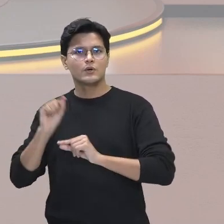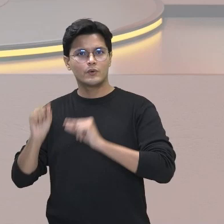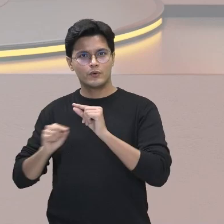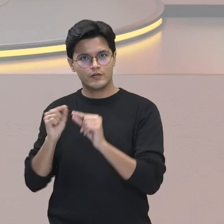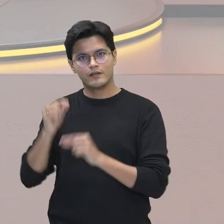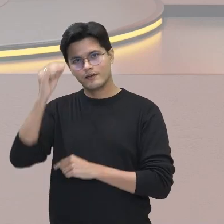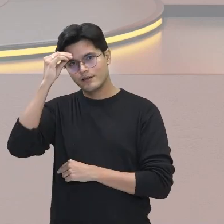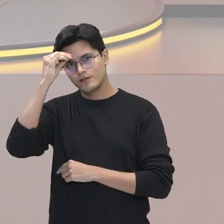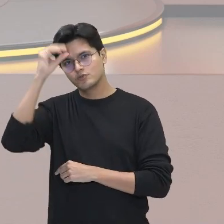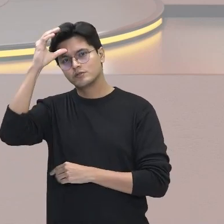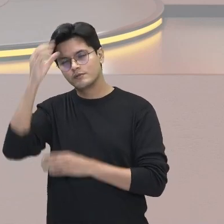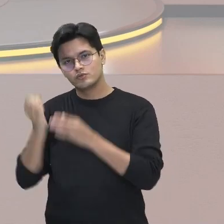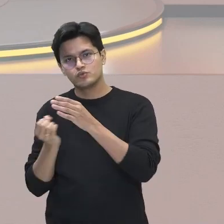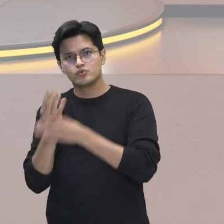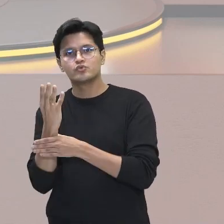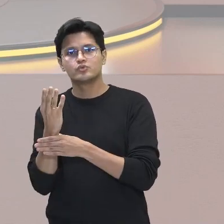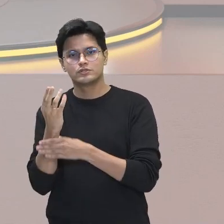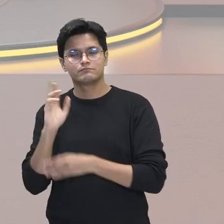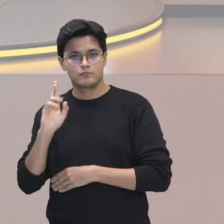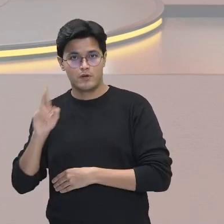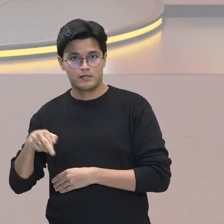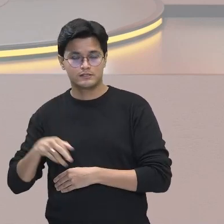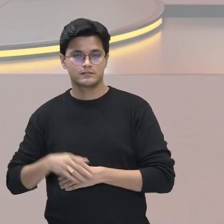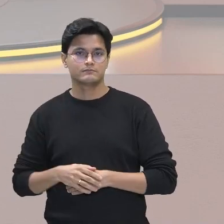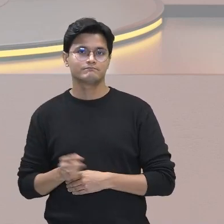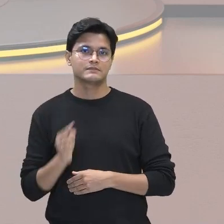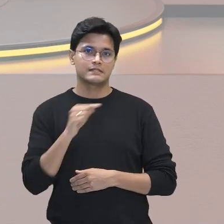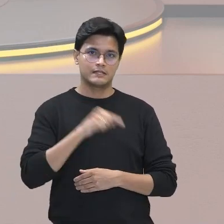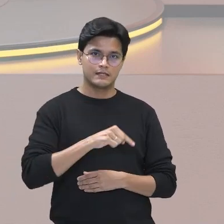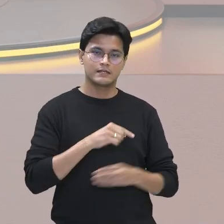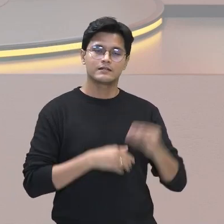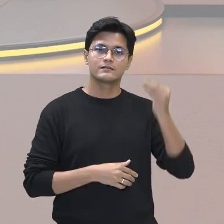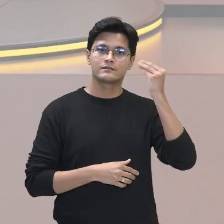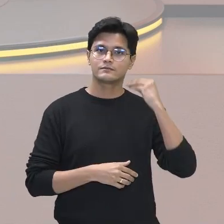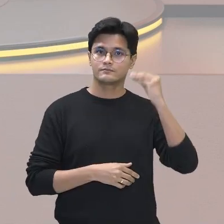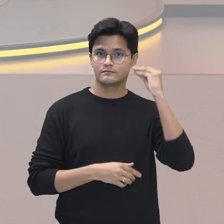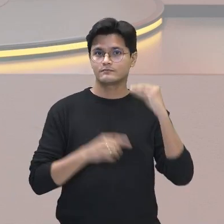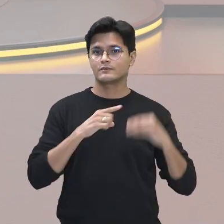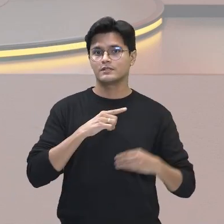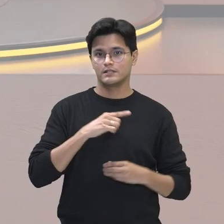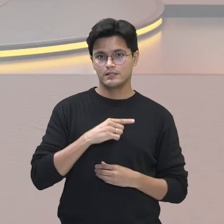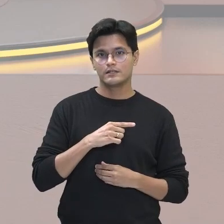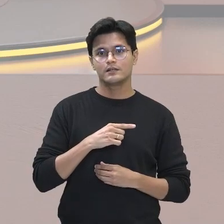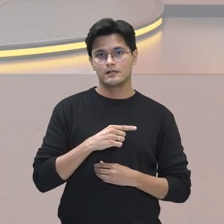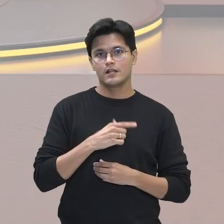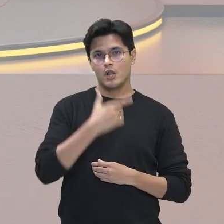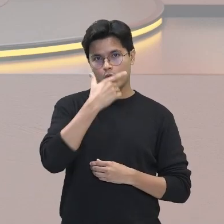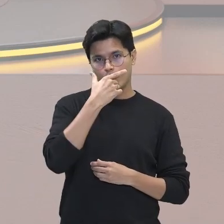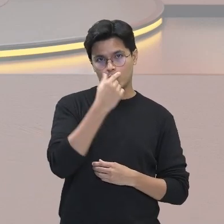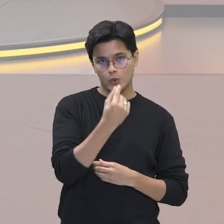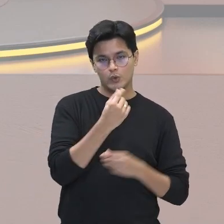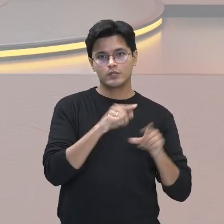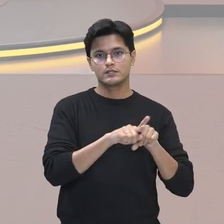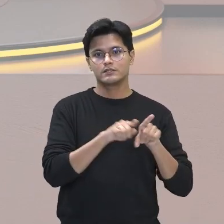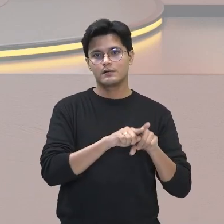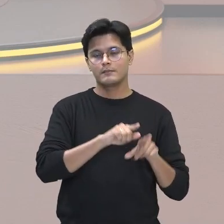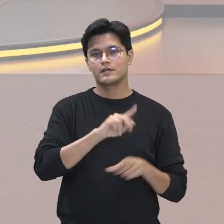conhecimento. Do outro lado, do lado empirista, nós temos Locke e Hume. tá? Que eram dois